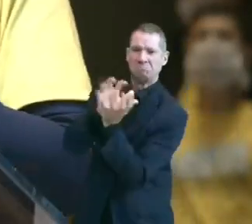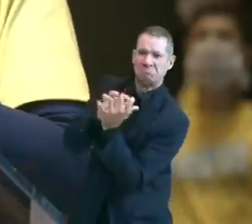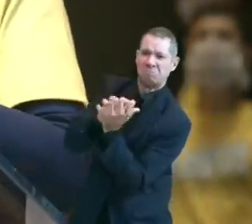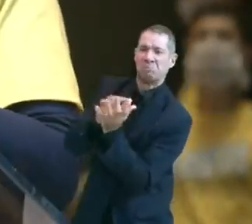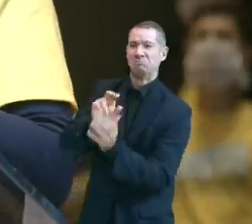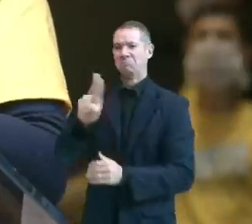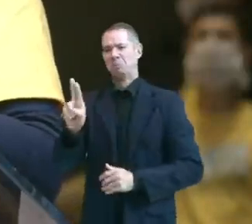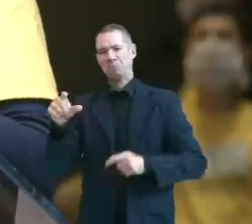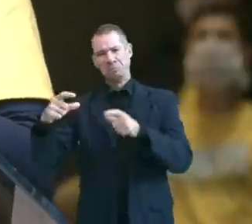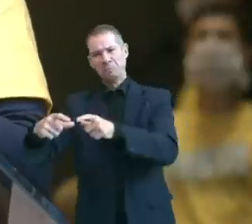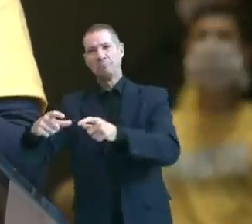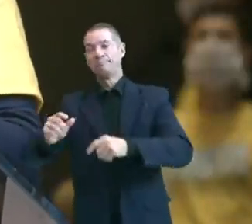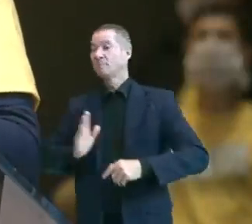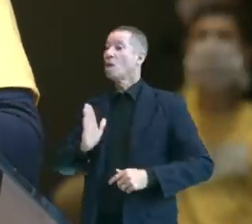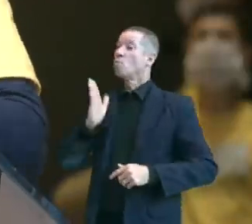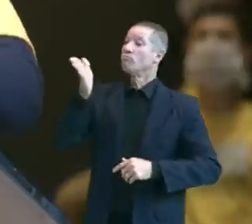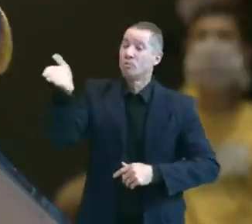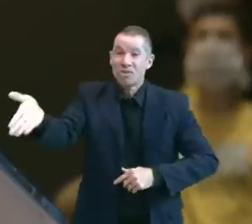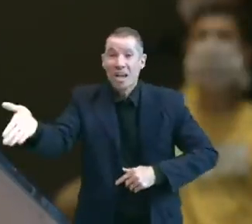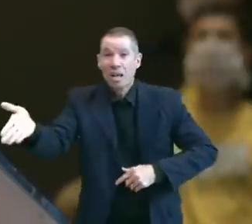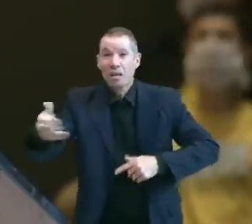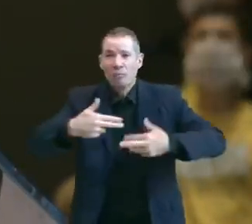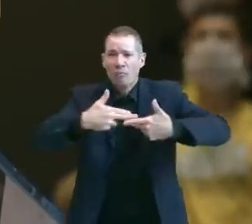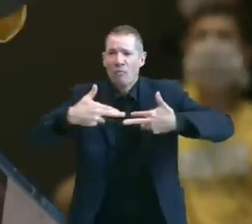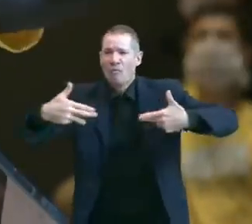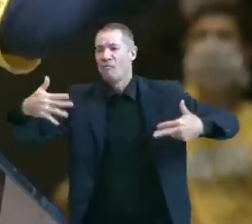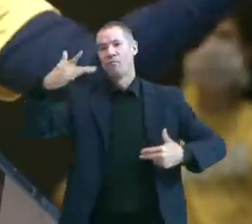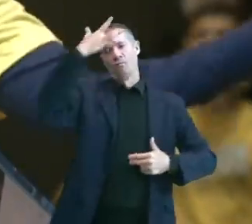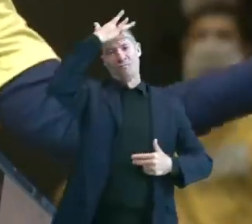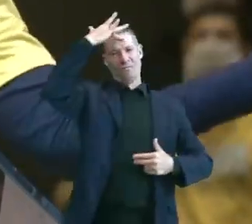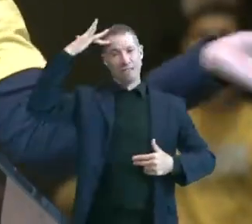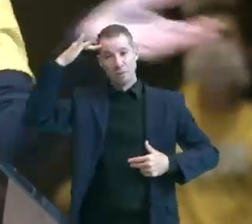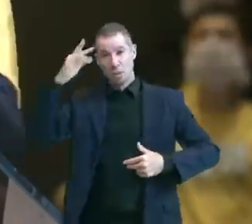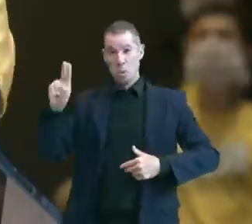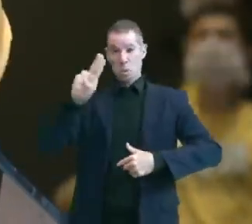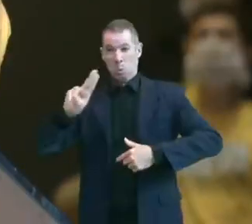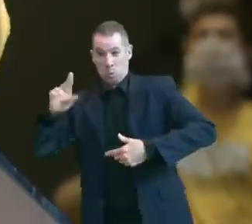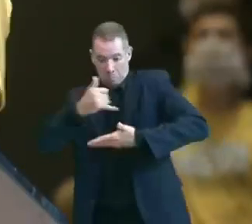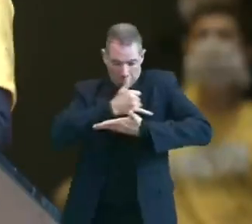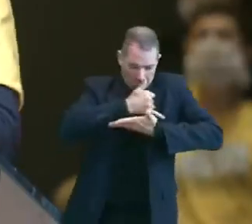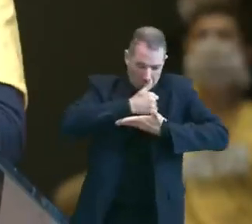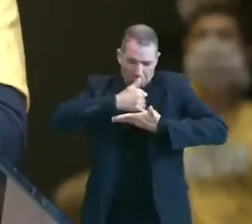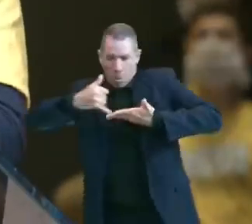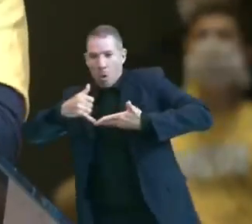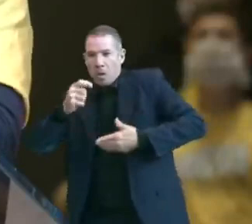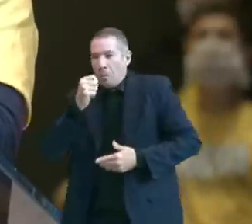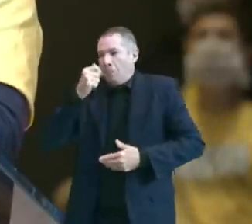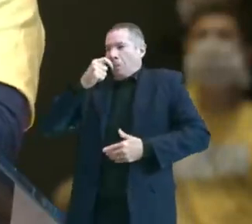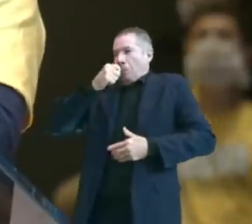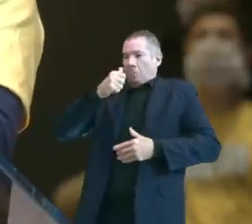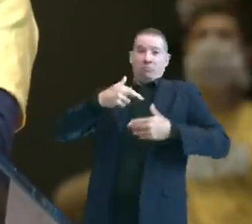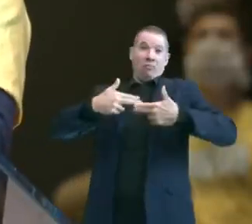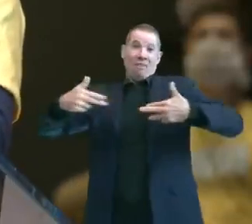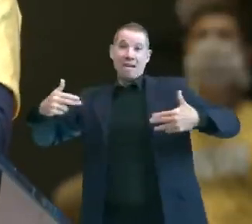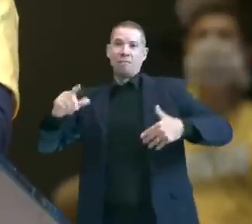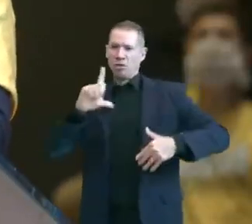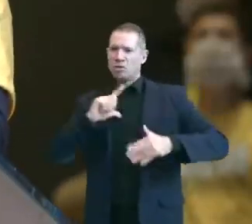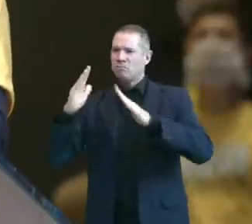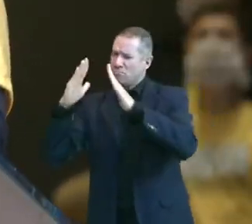E quando eu cheguei lá, várias pessoas usando drogas. E tinha uma